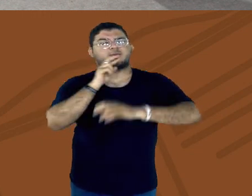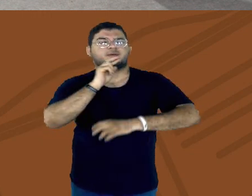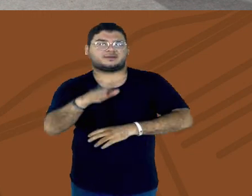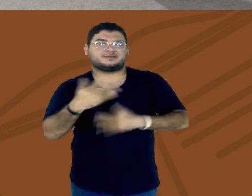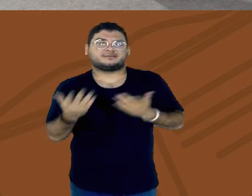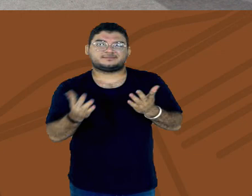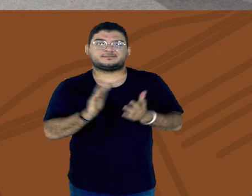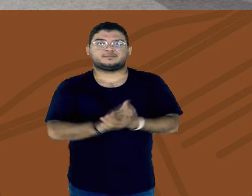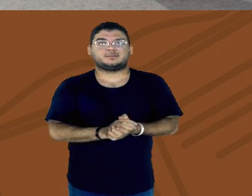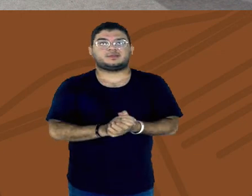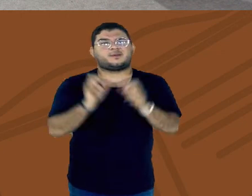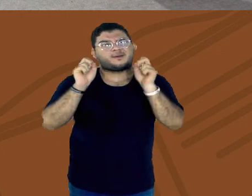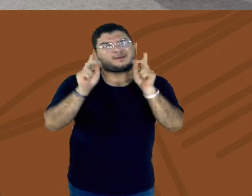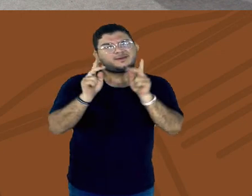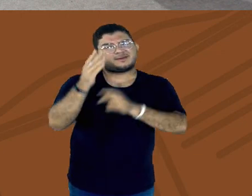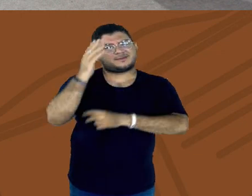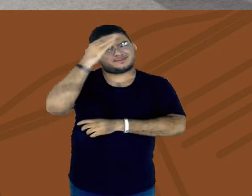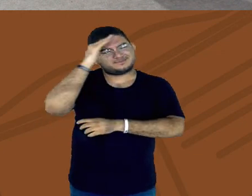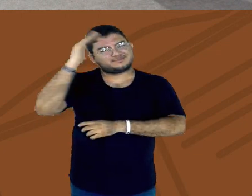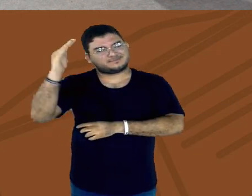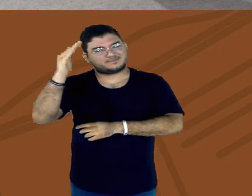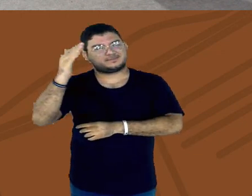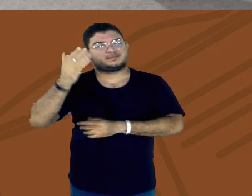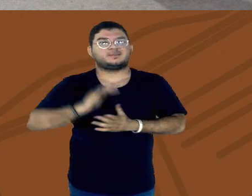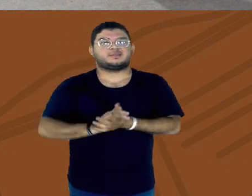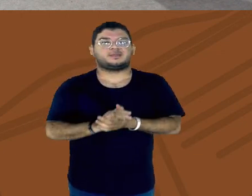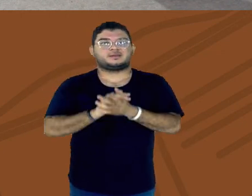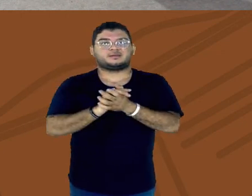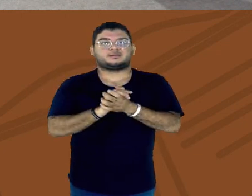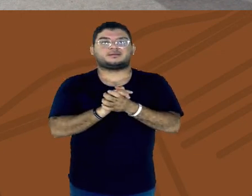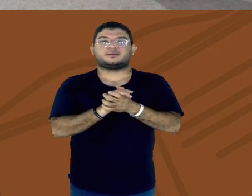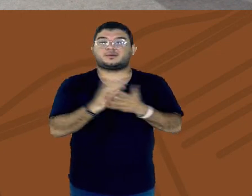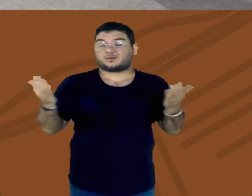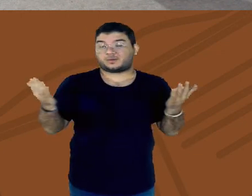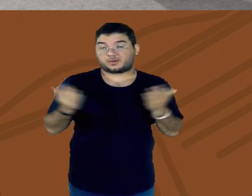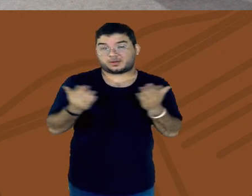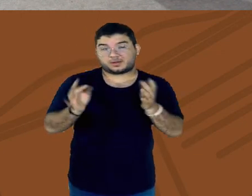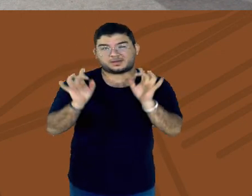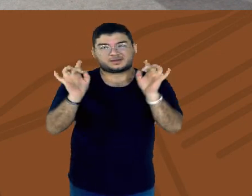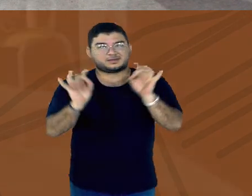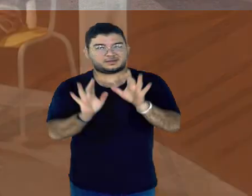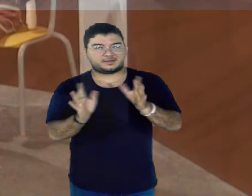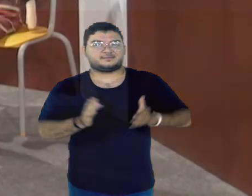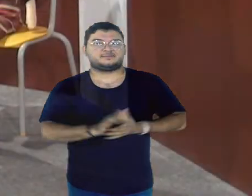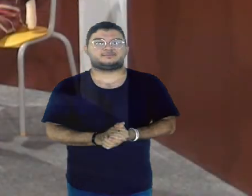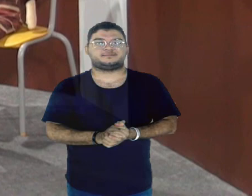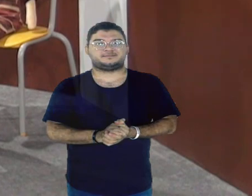mais, valeu pessoal, muito obrigado pela atenção. Por hoje é só.